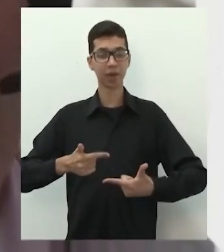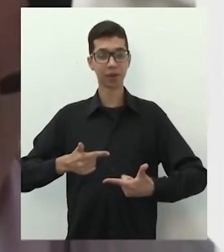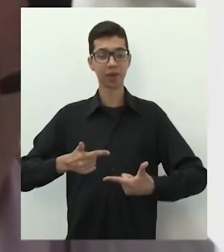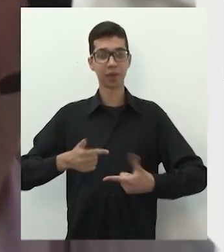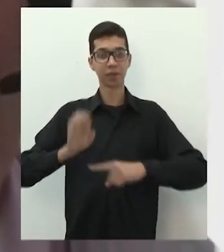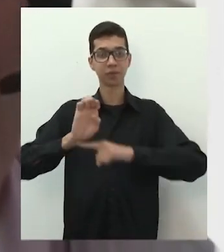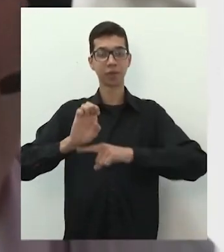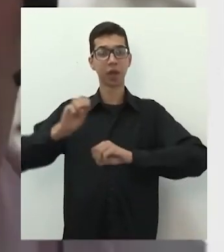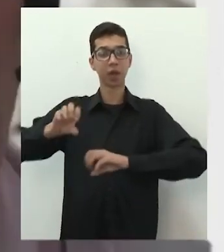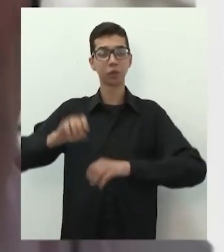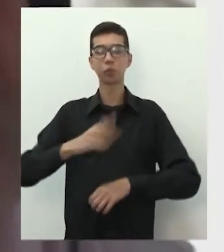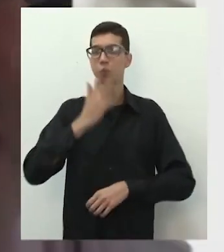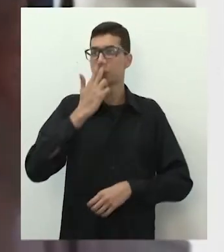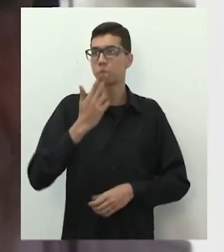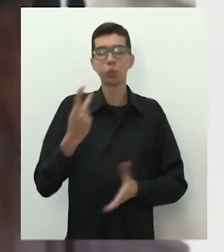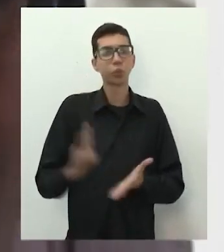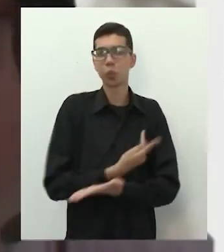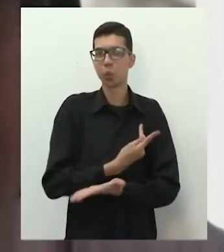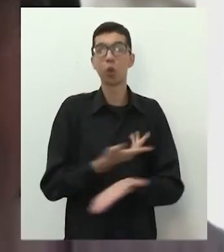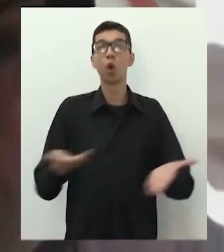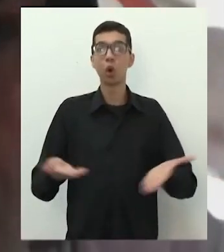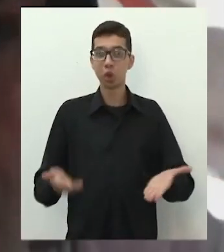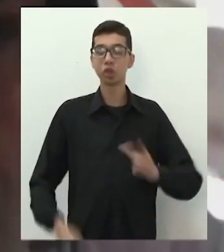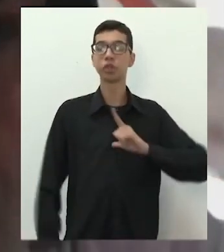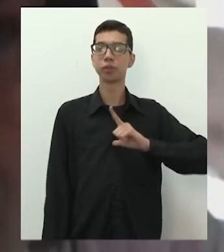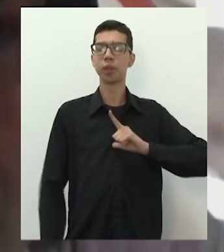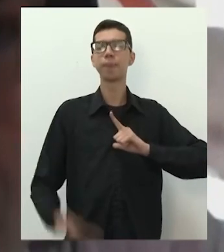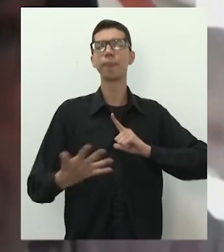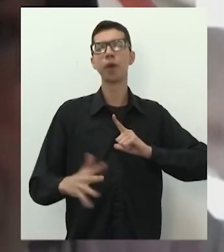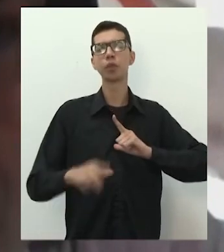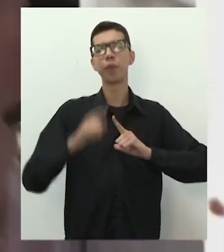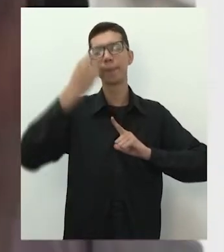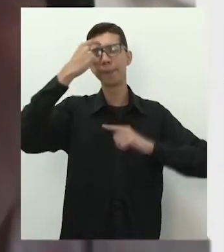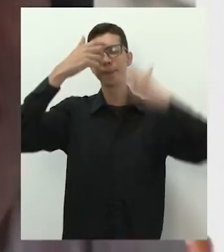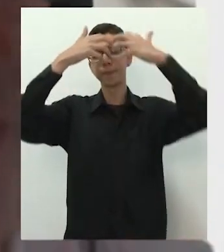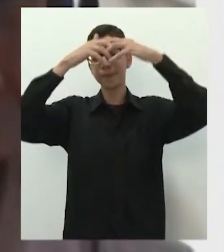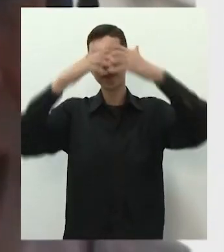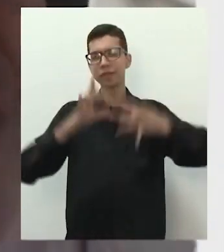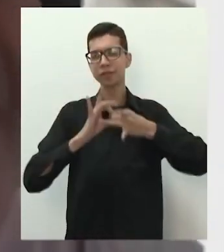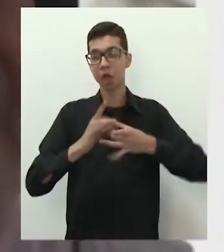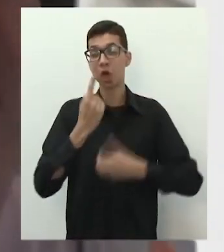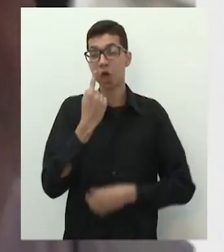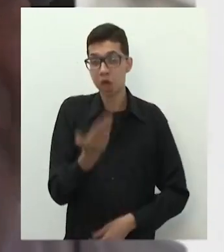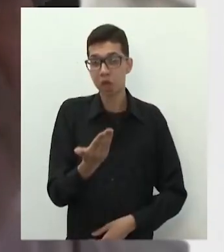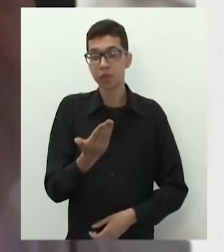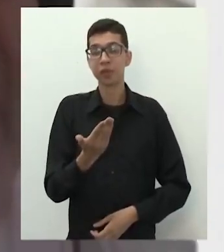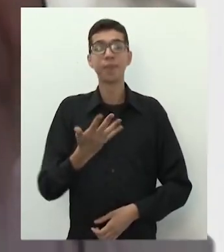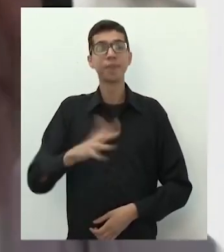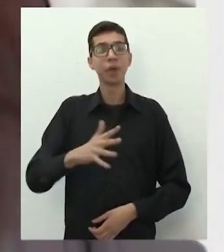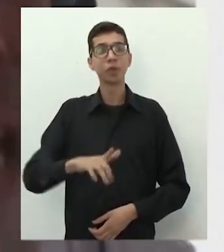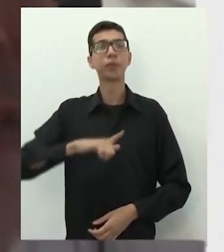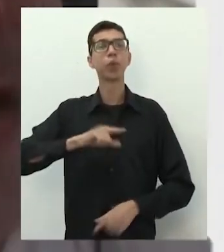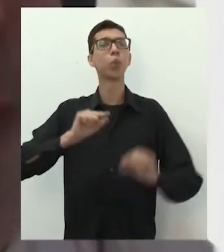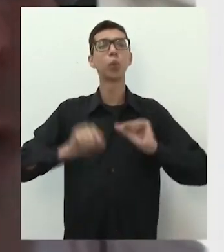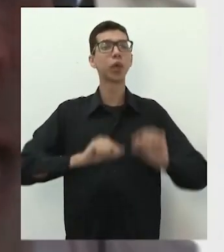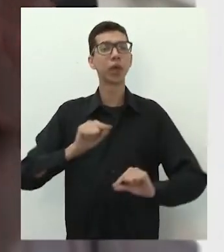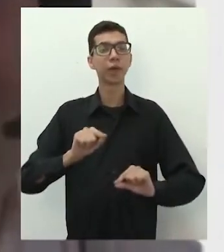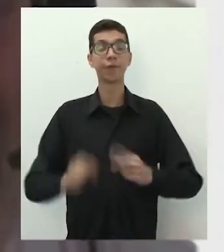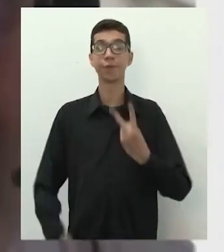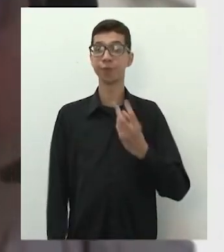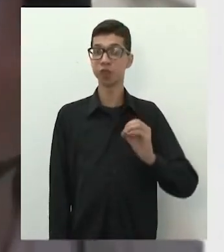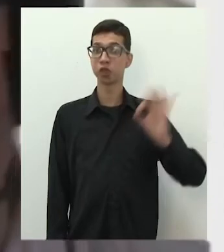Não é automutilação que quer se matar. Tanto é que nem pergunta se quer se matar ou não, porque é outra gênese isso. Isso merece uma outra